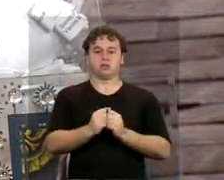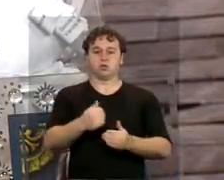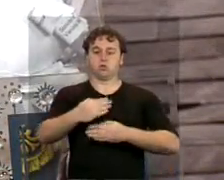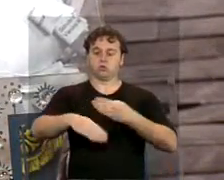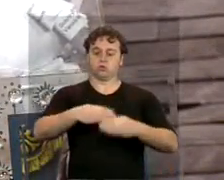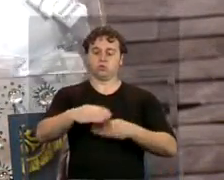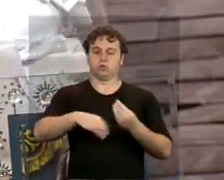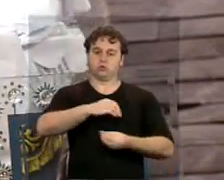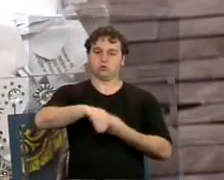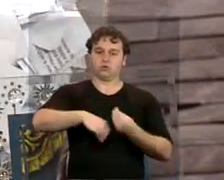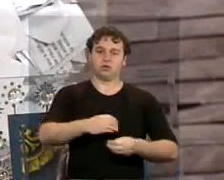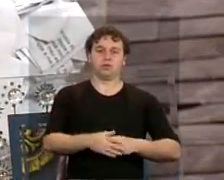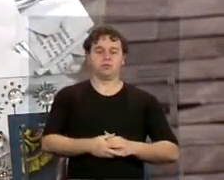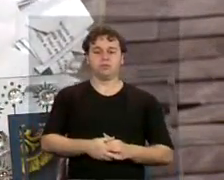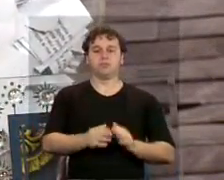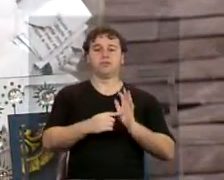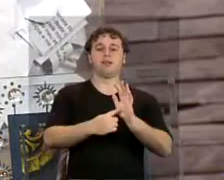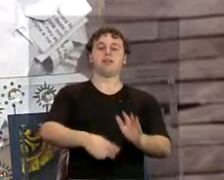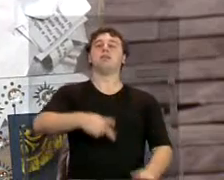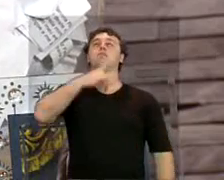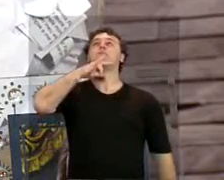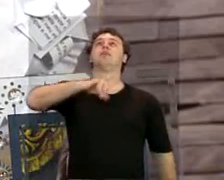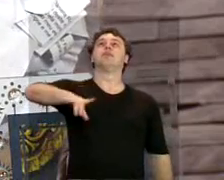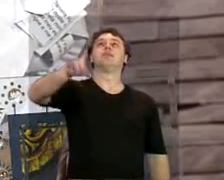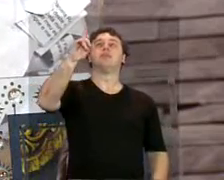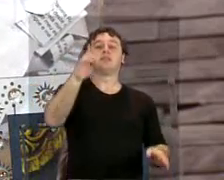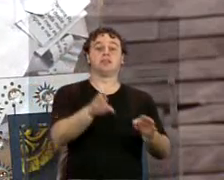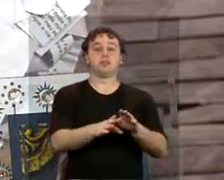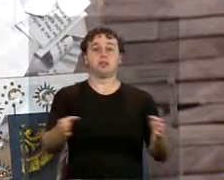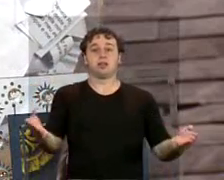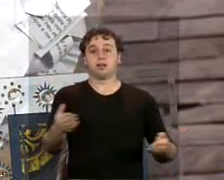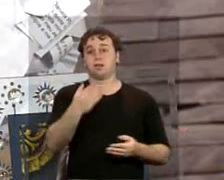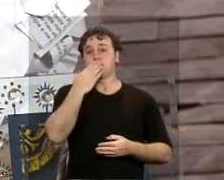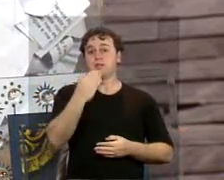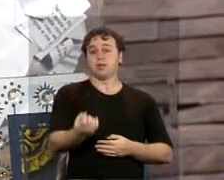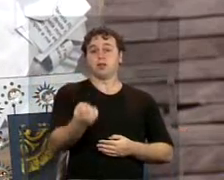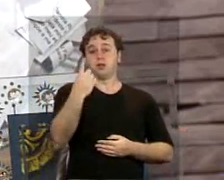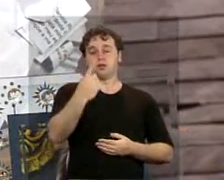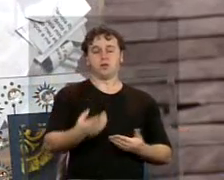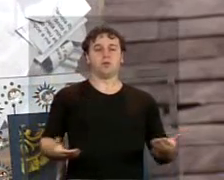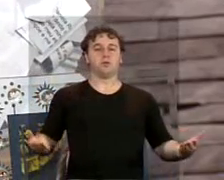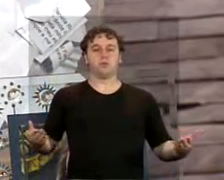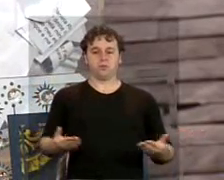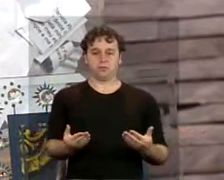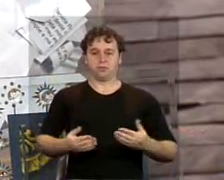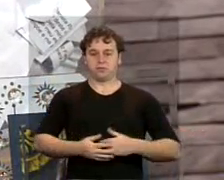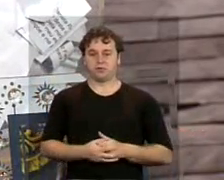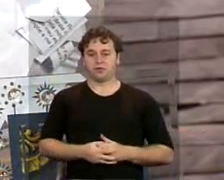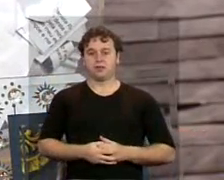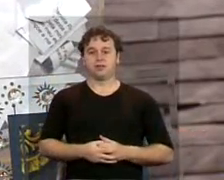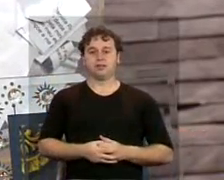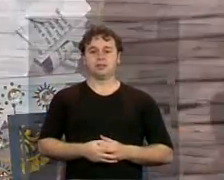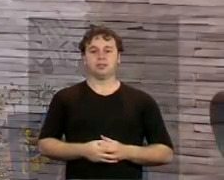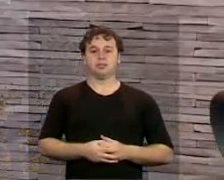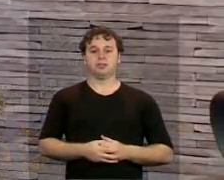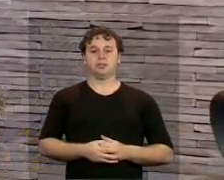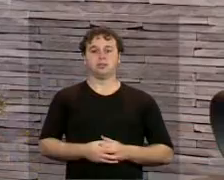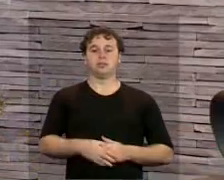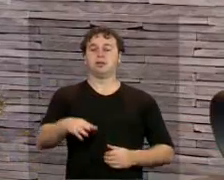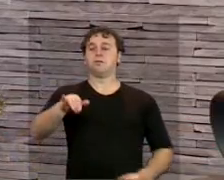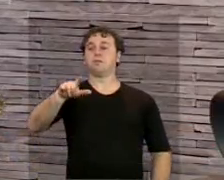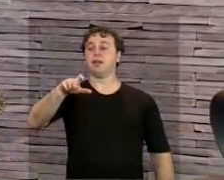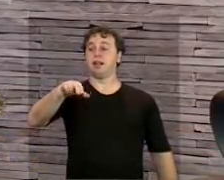todas elas são apresentadas ao Pai. Dentre elas, uma agora é lida publicamente. Vamos ver, esta aqui é da